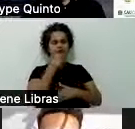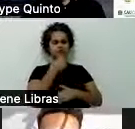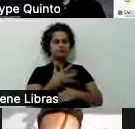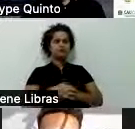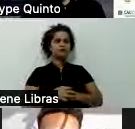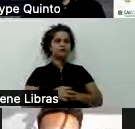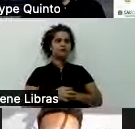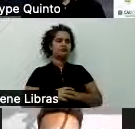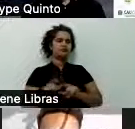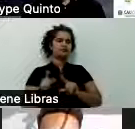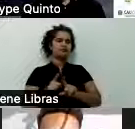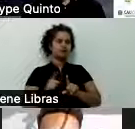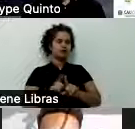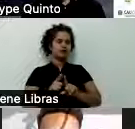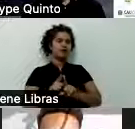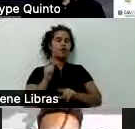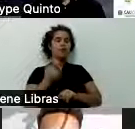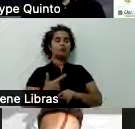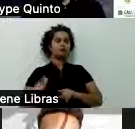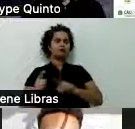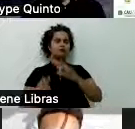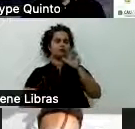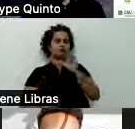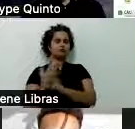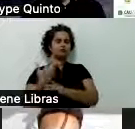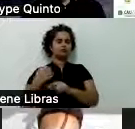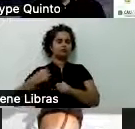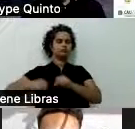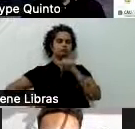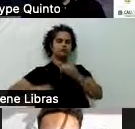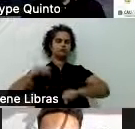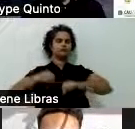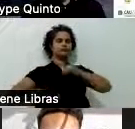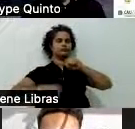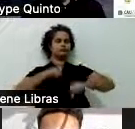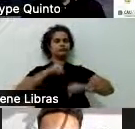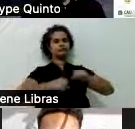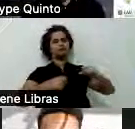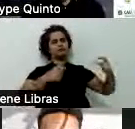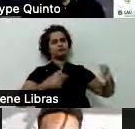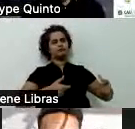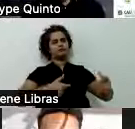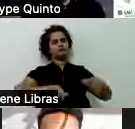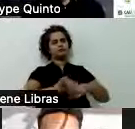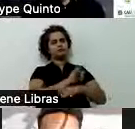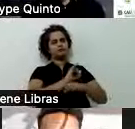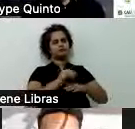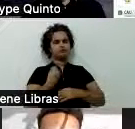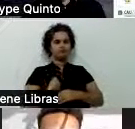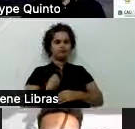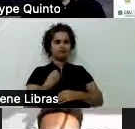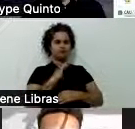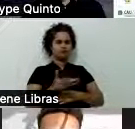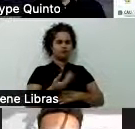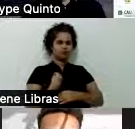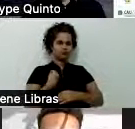da ampliação ou criação de ciclovias para integrar as redes de mobilidade ativa já existentes.